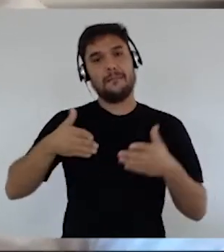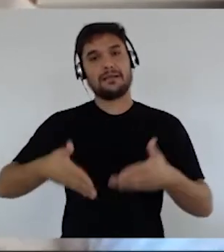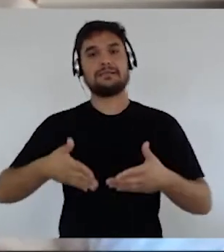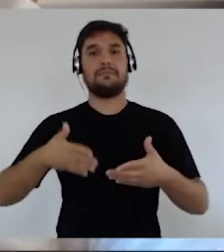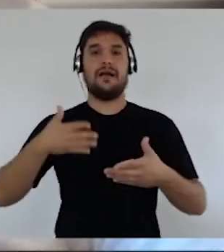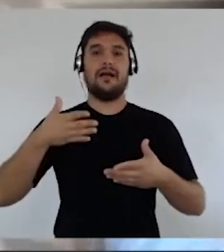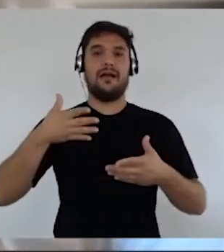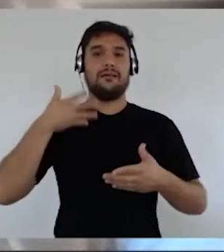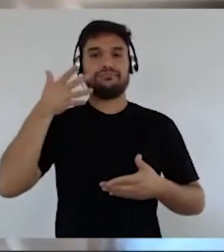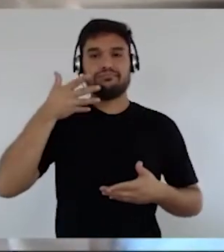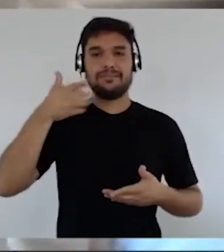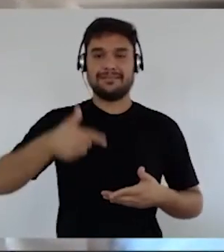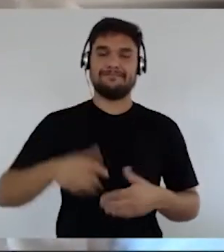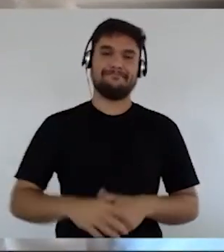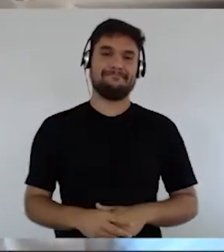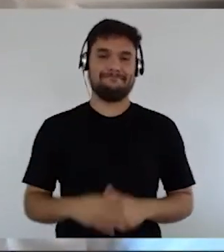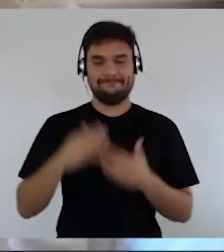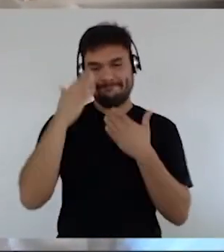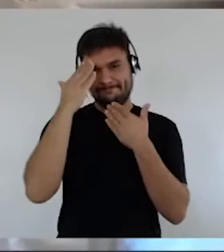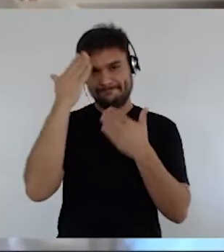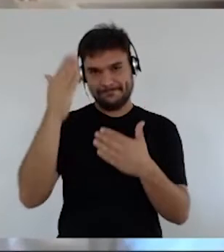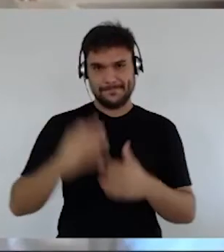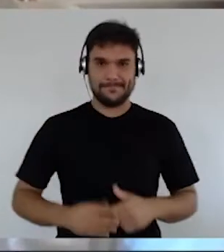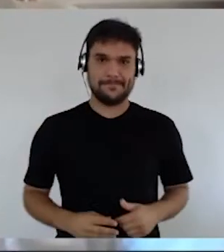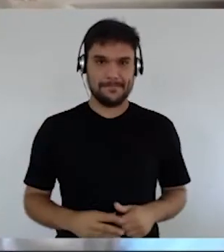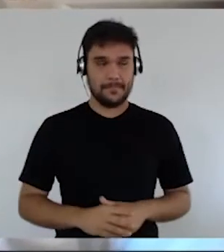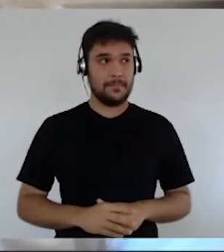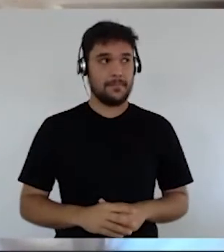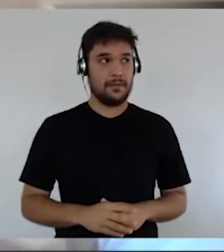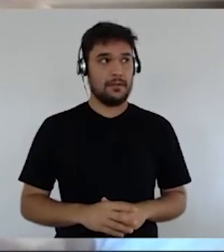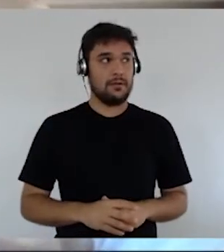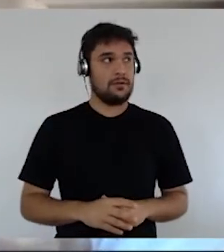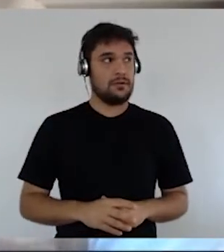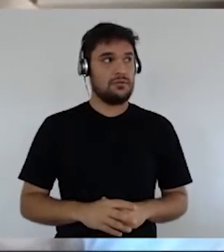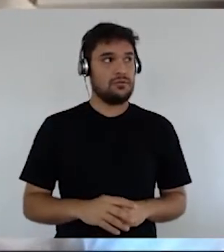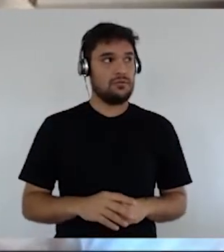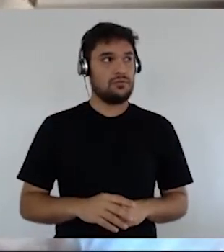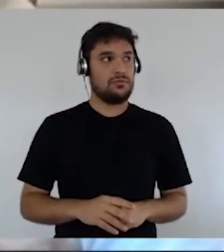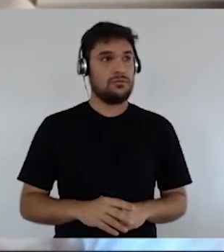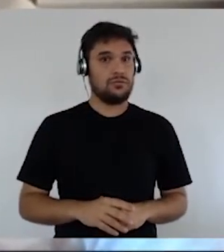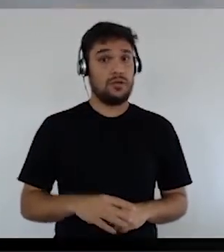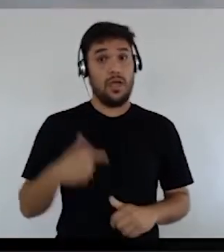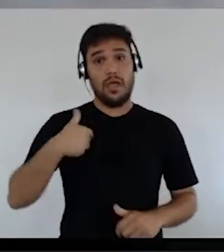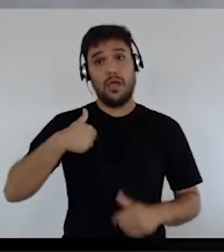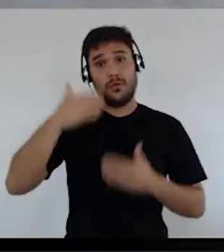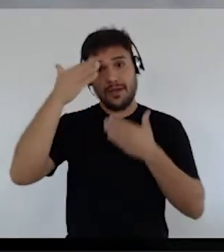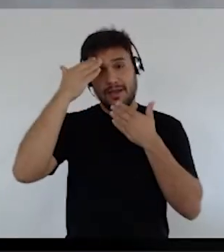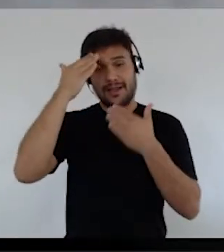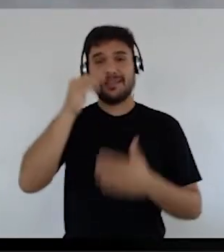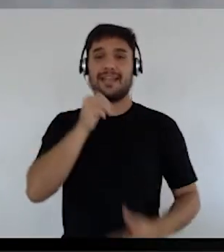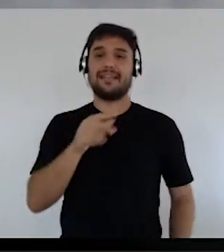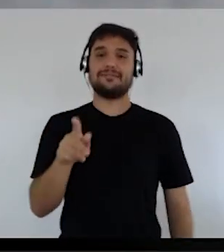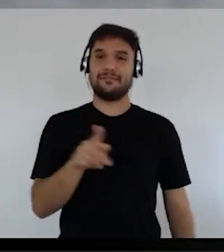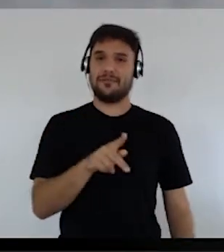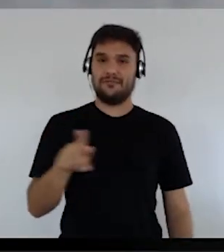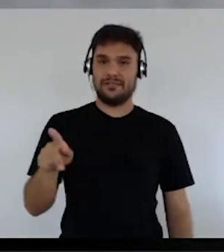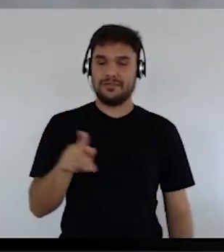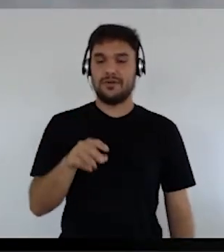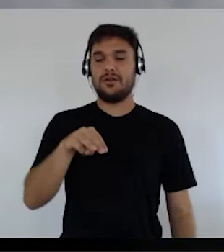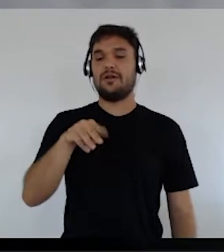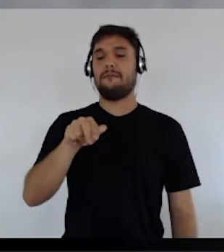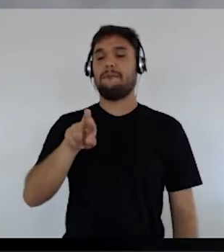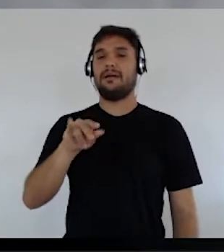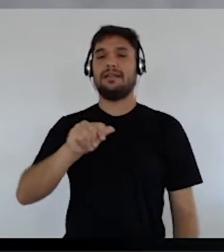as minhas questões. Muito obrigada. Eu que agradeço a professora Maria